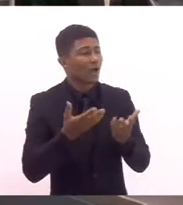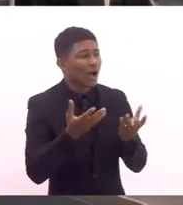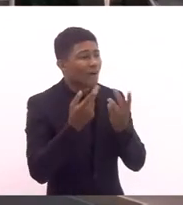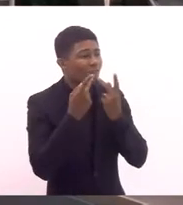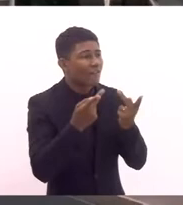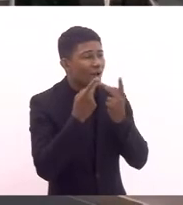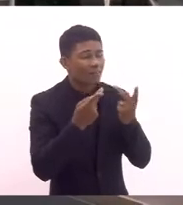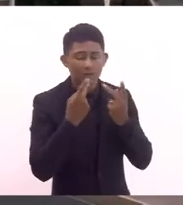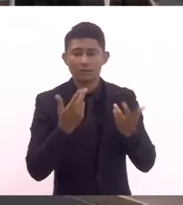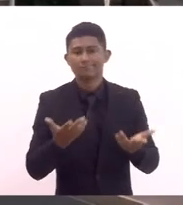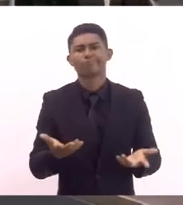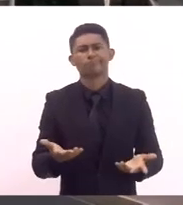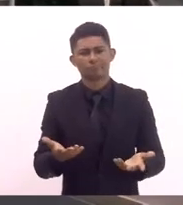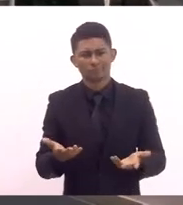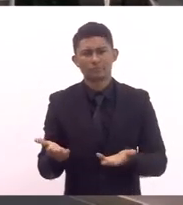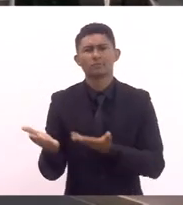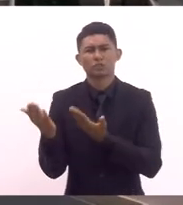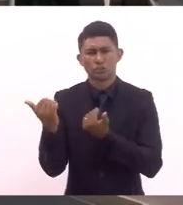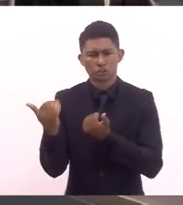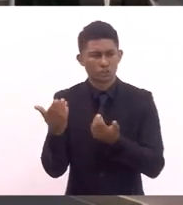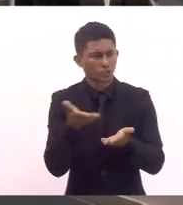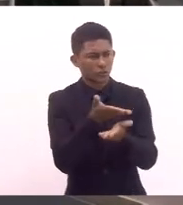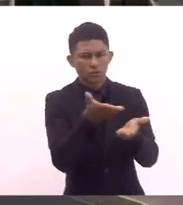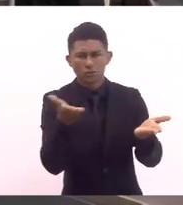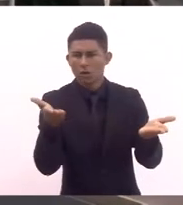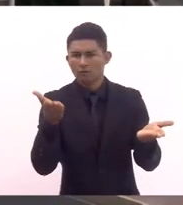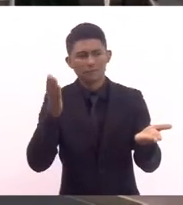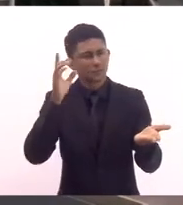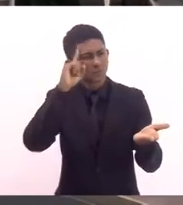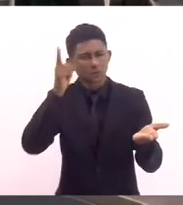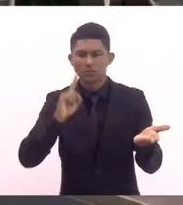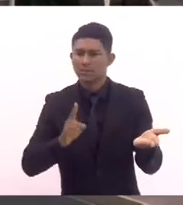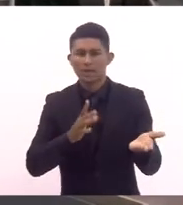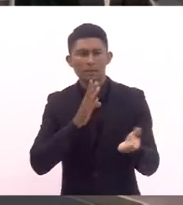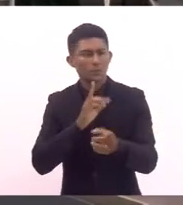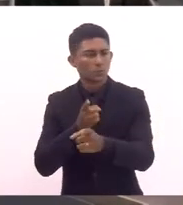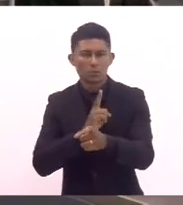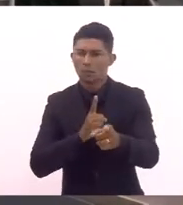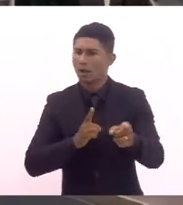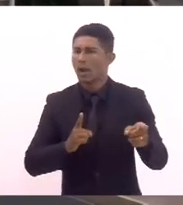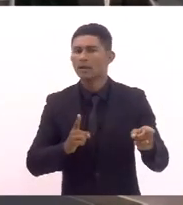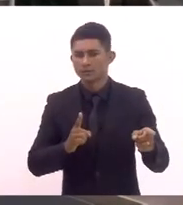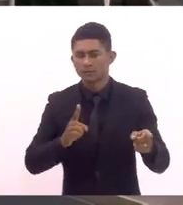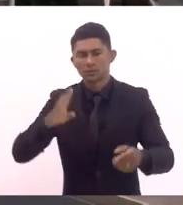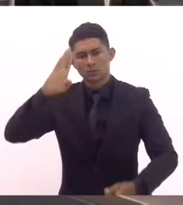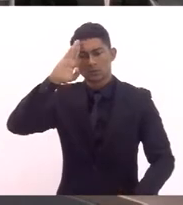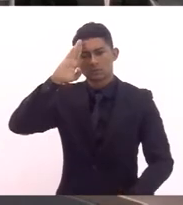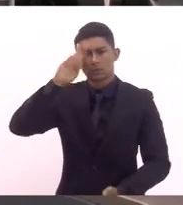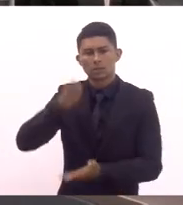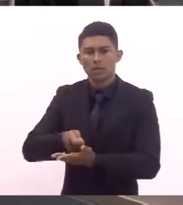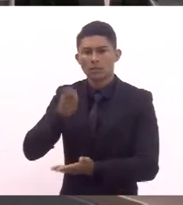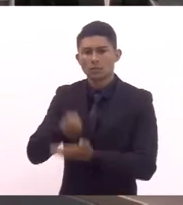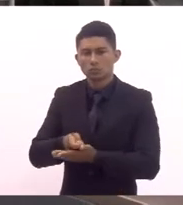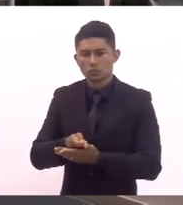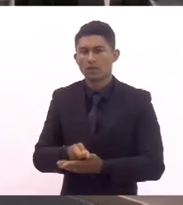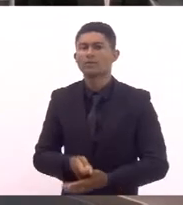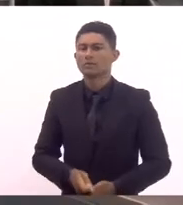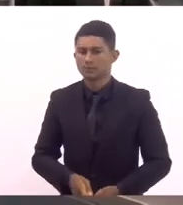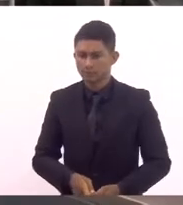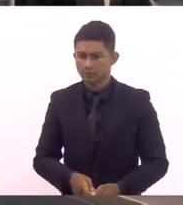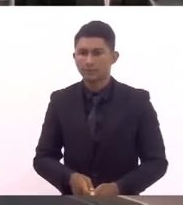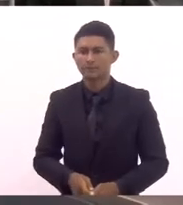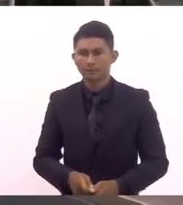Geração Jovem Não viveu isso não conhece o que que é realmente uma ditadura que a gente tem que ir de todas as